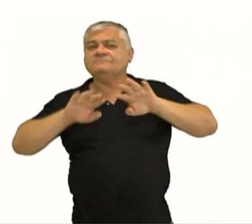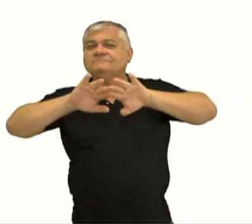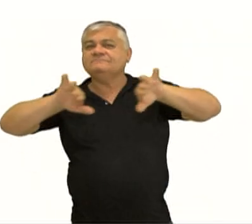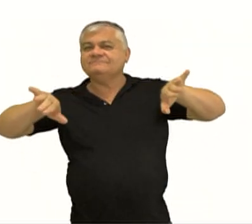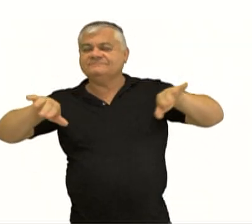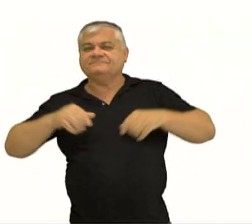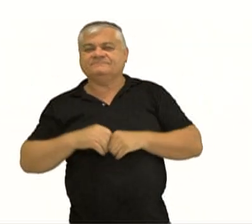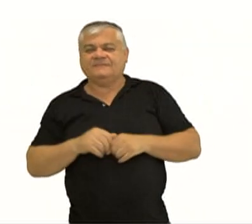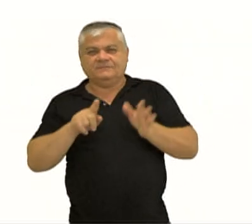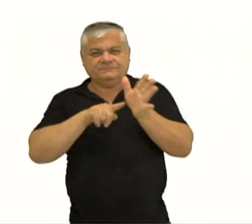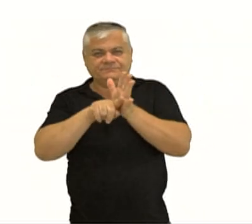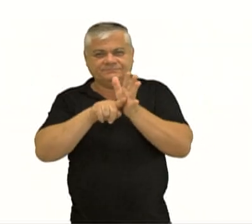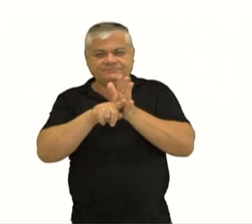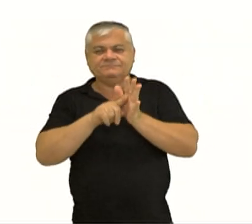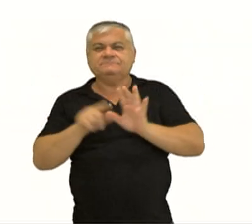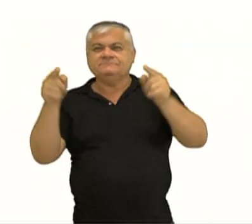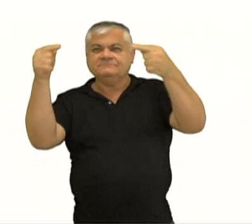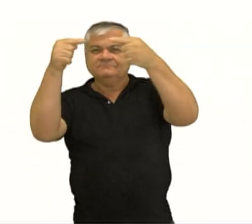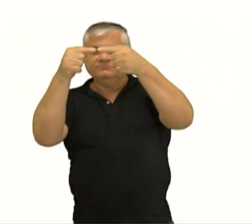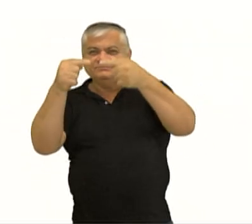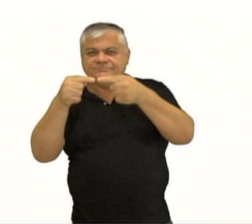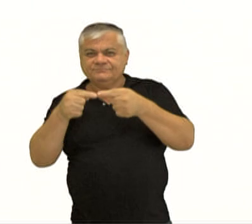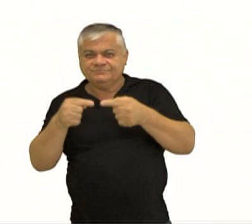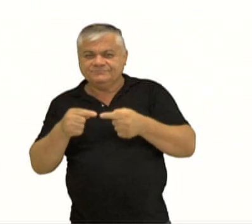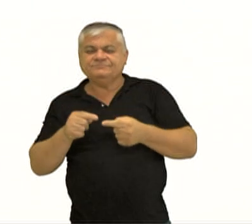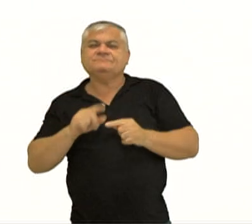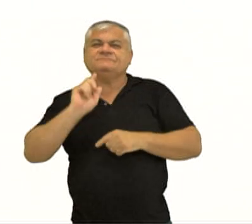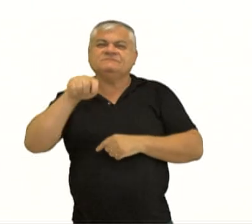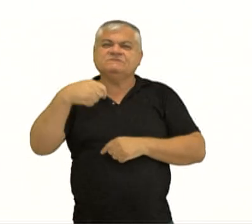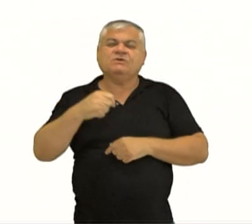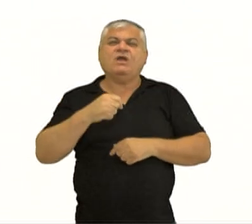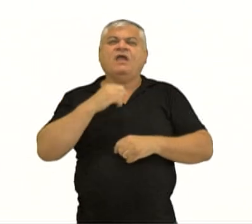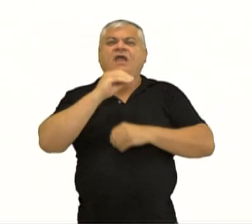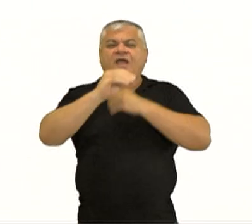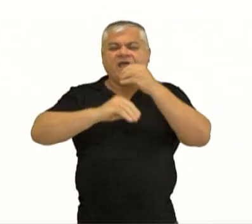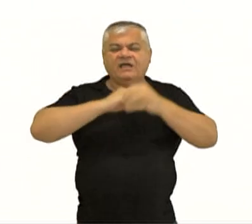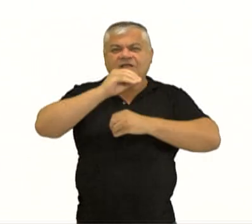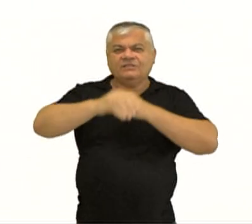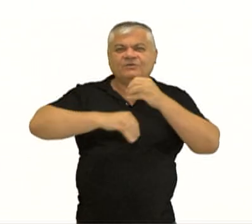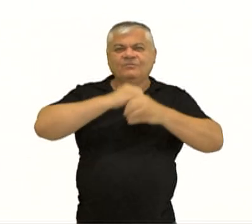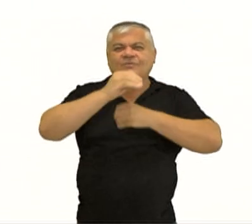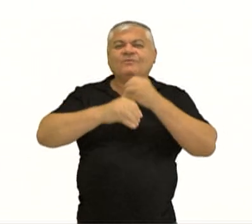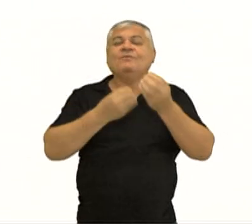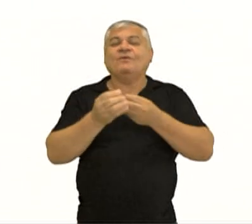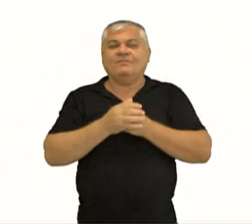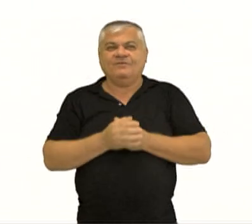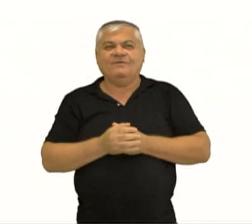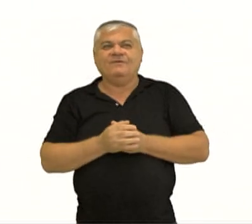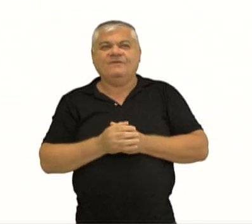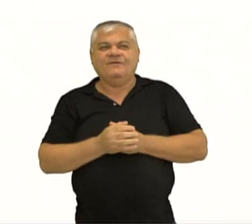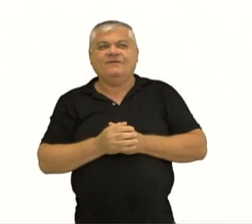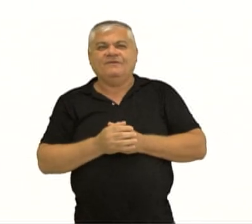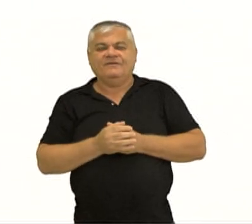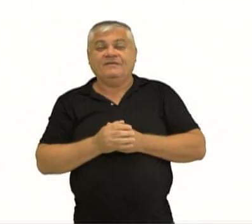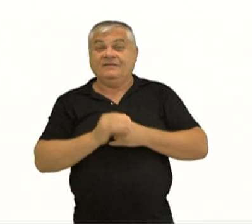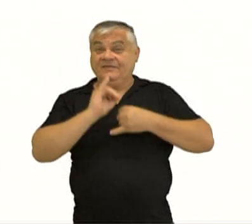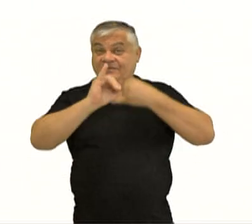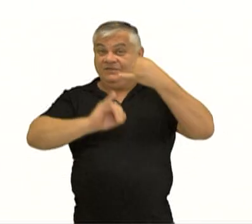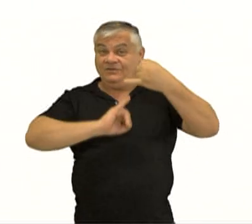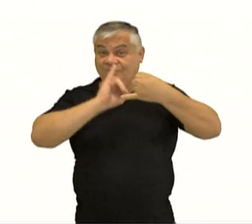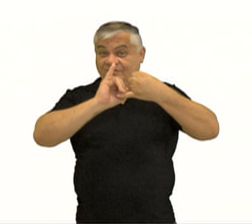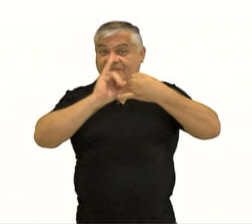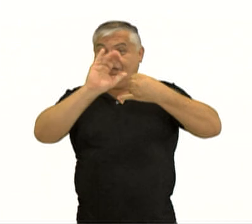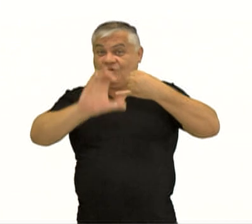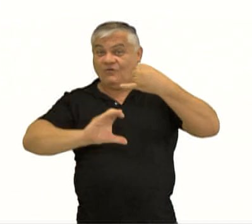a tabela periódica e classifique as ligações entre os átomos das estruturas químicas abaixo, como ligação iônica ou ligação